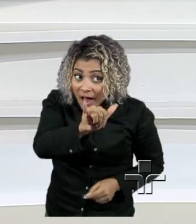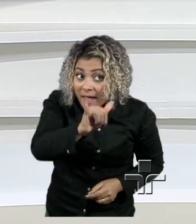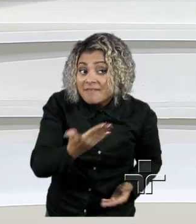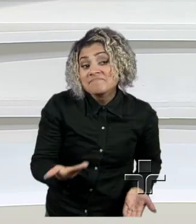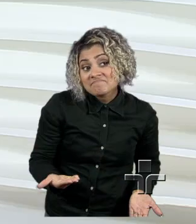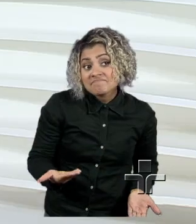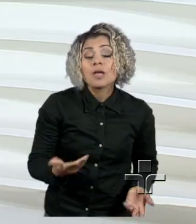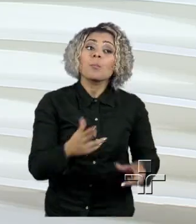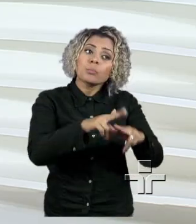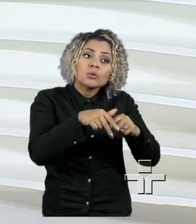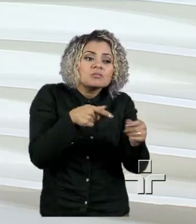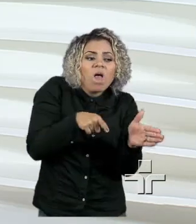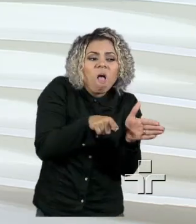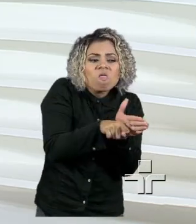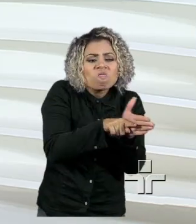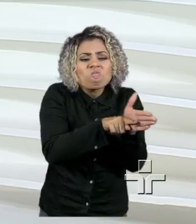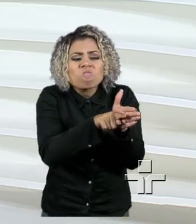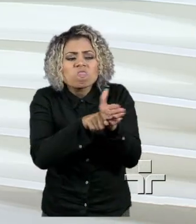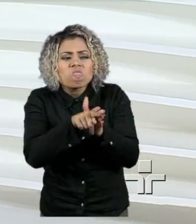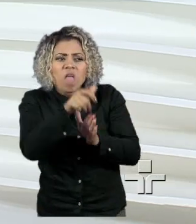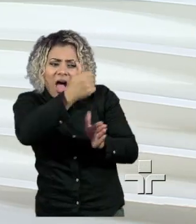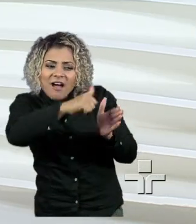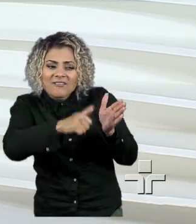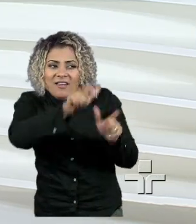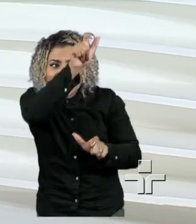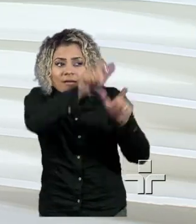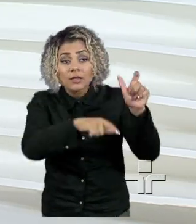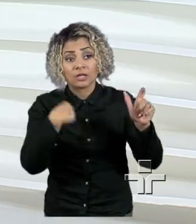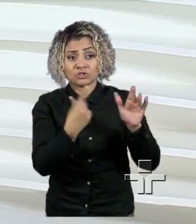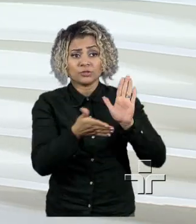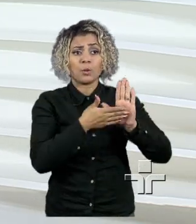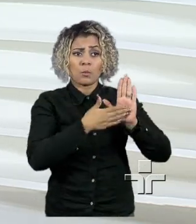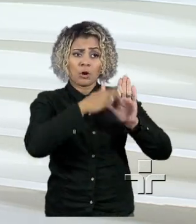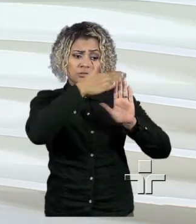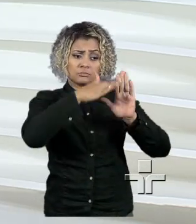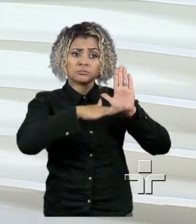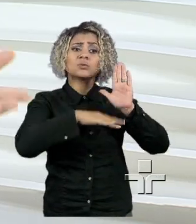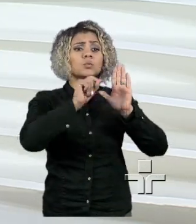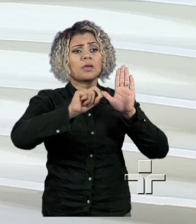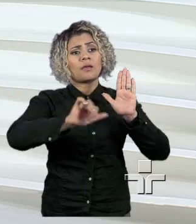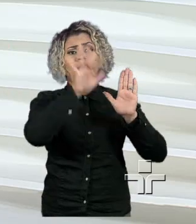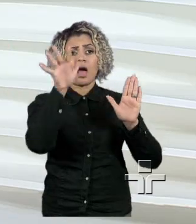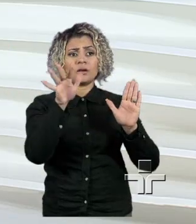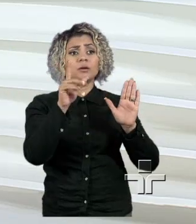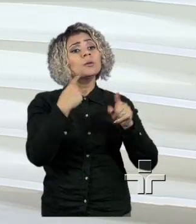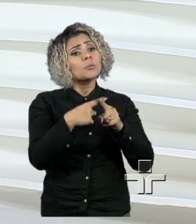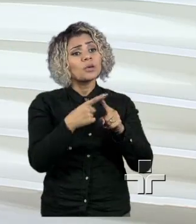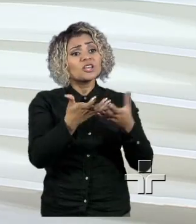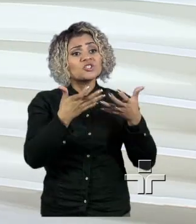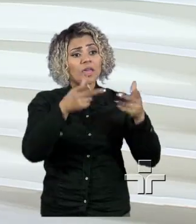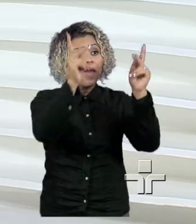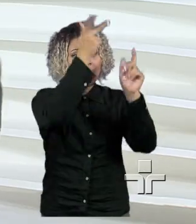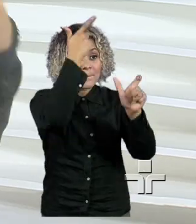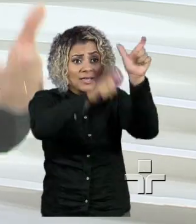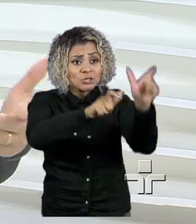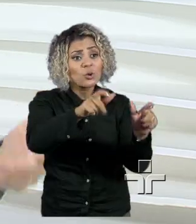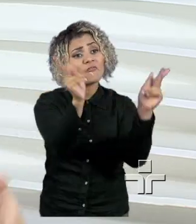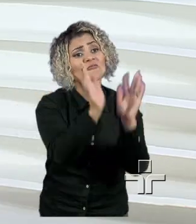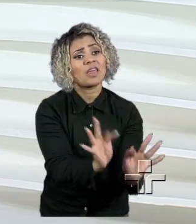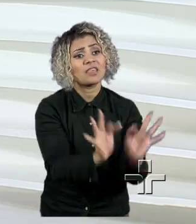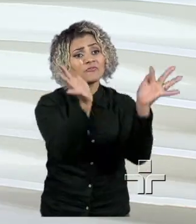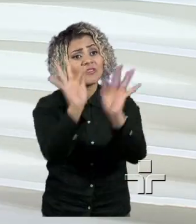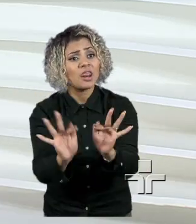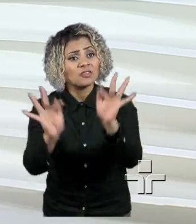temos um propósito muito claro, que é fazer as pessoas felizes. O chocolate é o meio de, né? Gerar